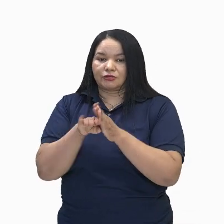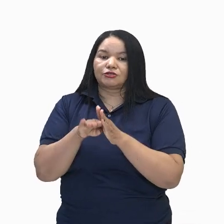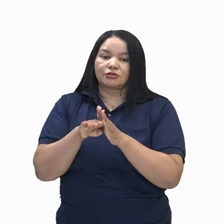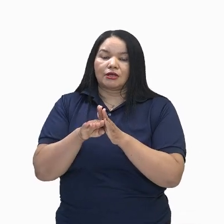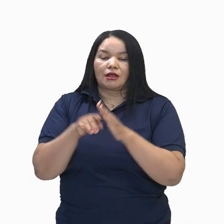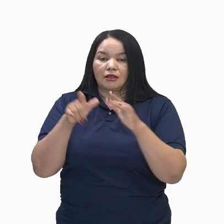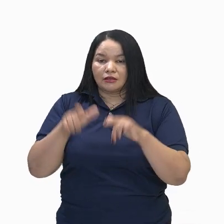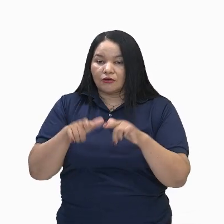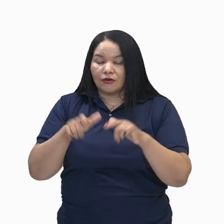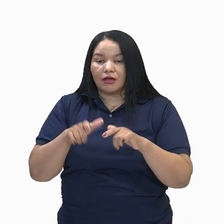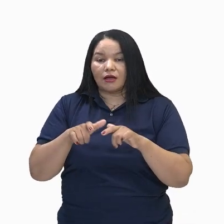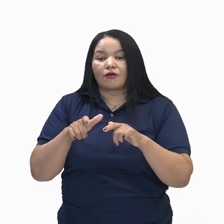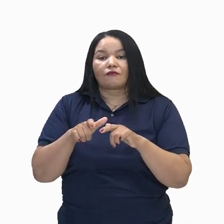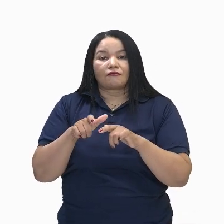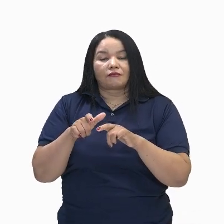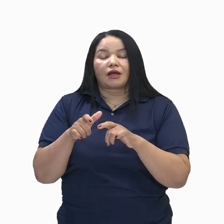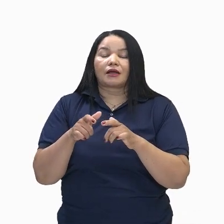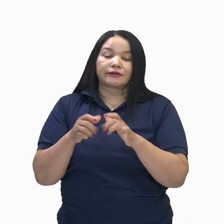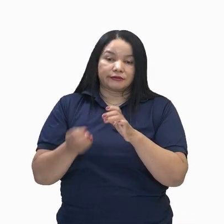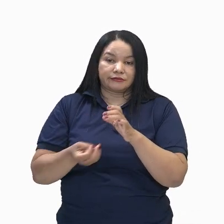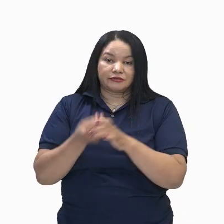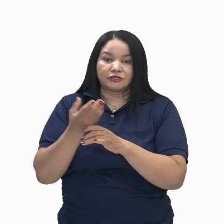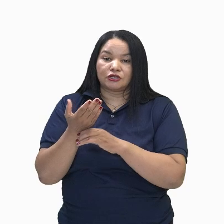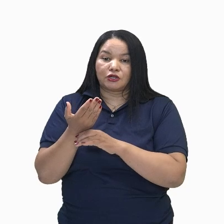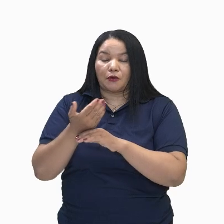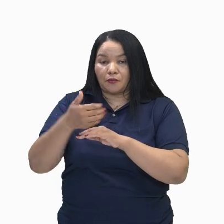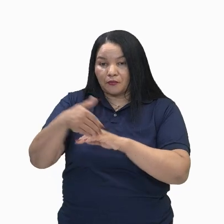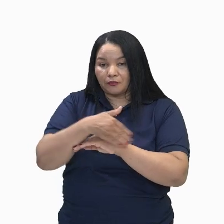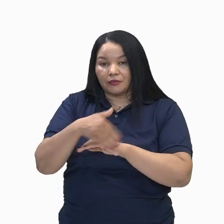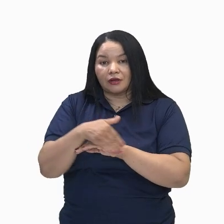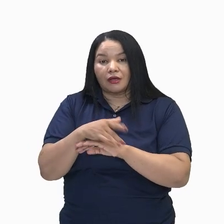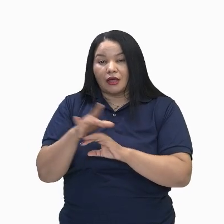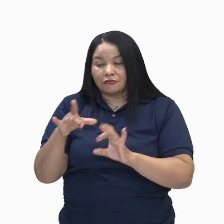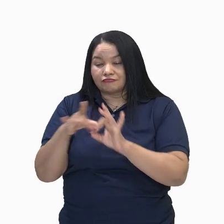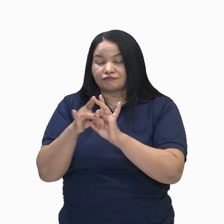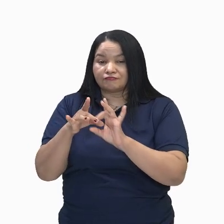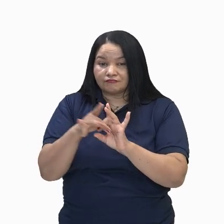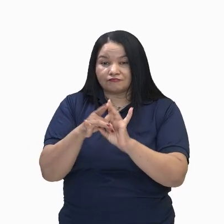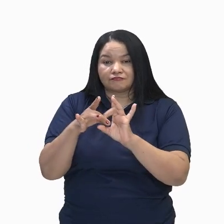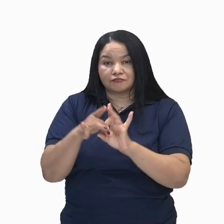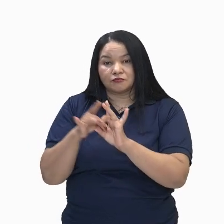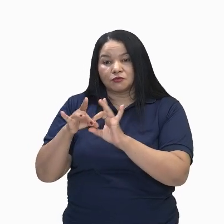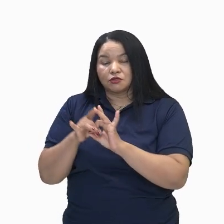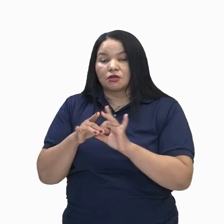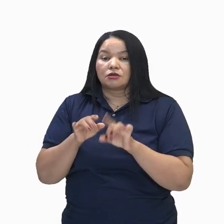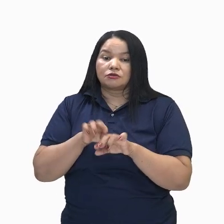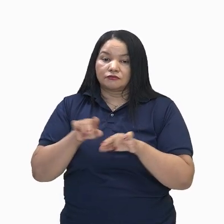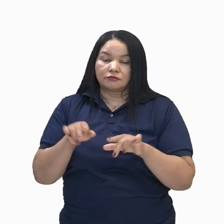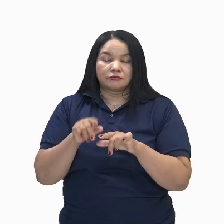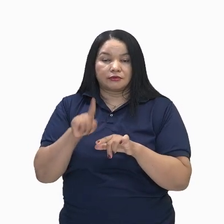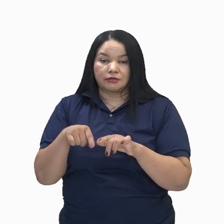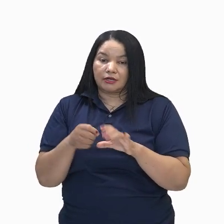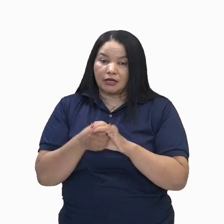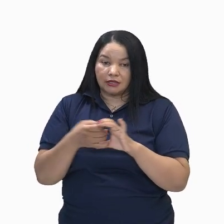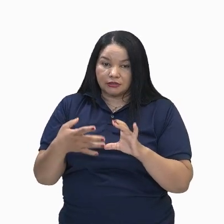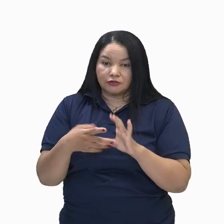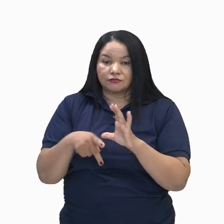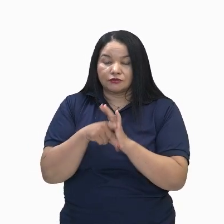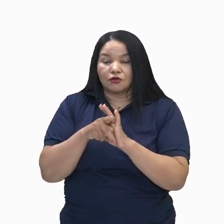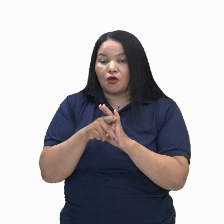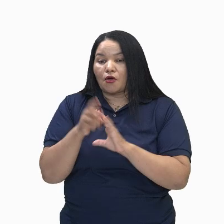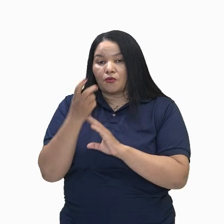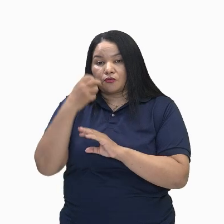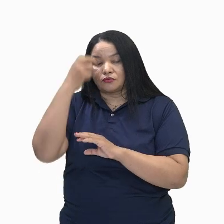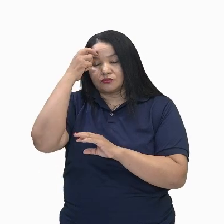em um determinado local, eles acabam tendo bastante vínculos, né? Então, isso vai ter muitas essas características culturais,